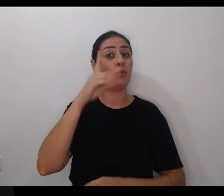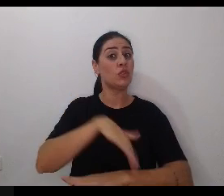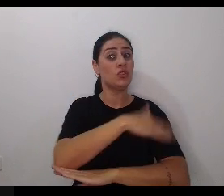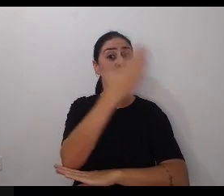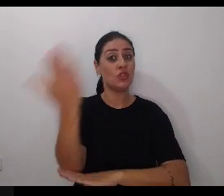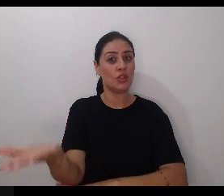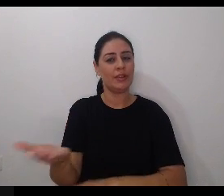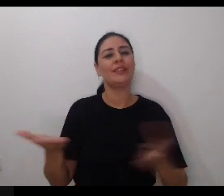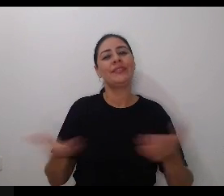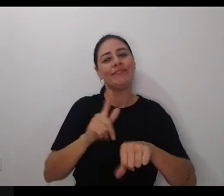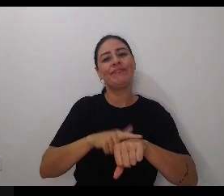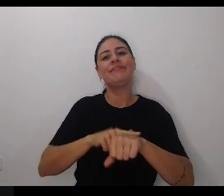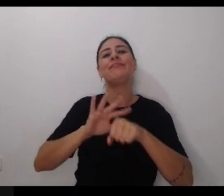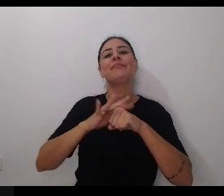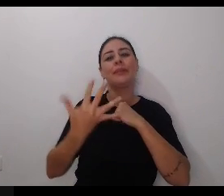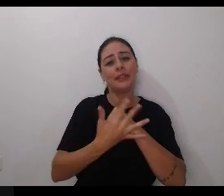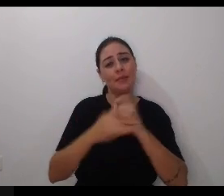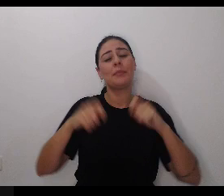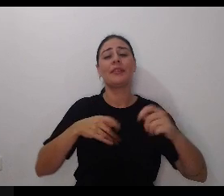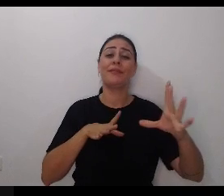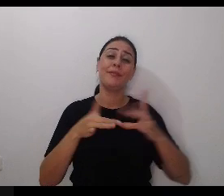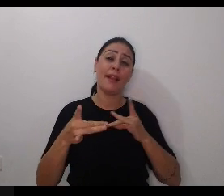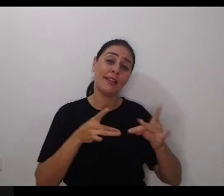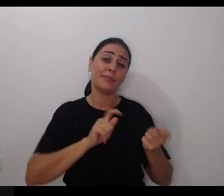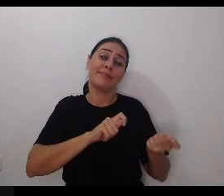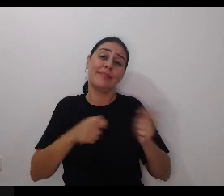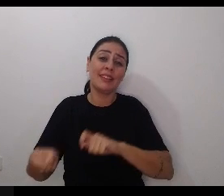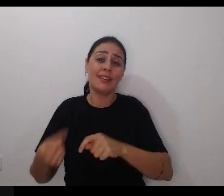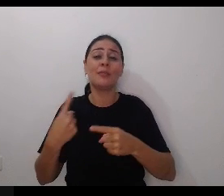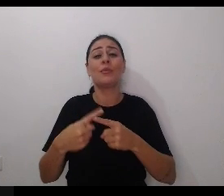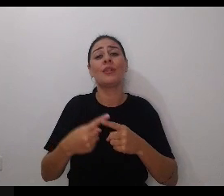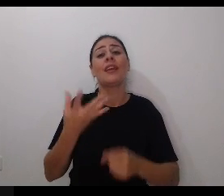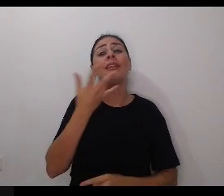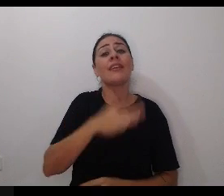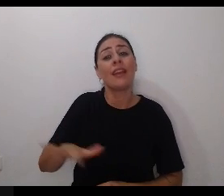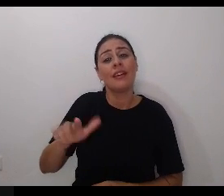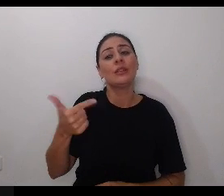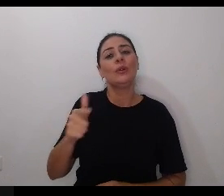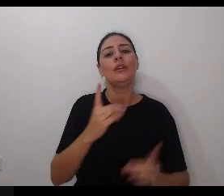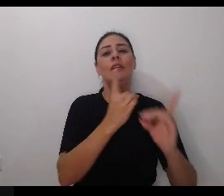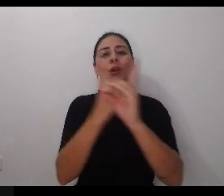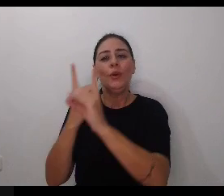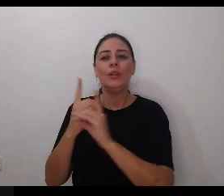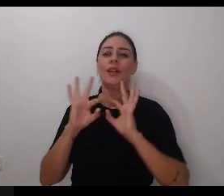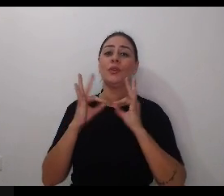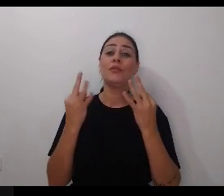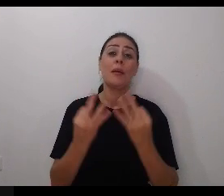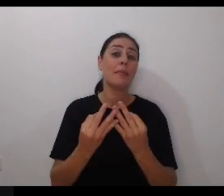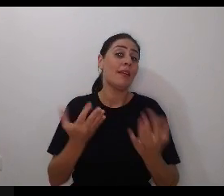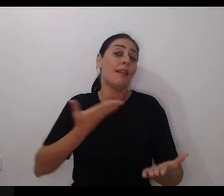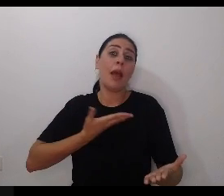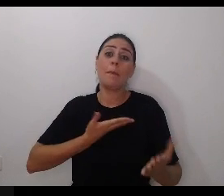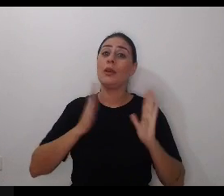1 hora por dia. Mas agora, no momento da pandemia, né, a gente está precisando flexibilizar um pouco isso, porque